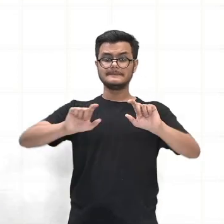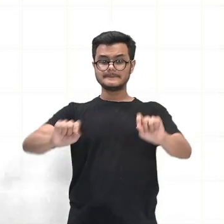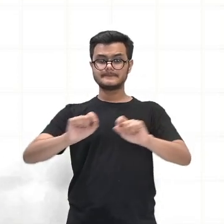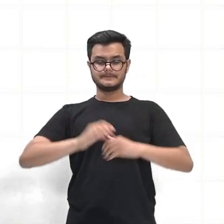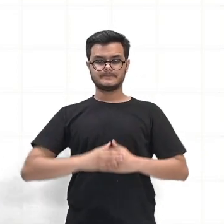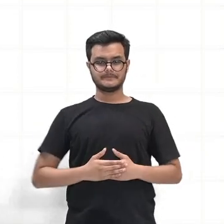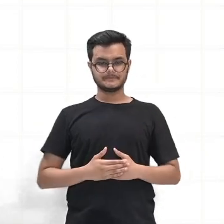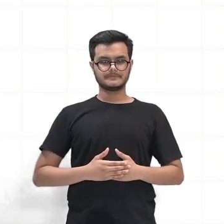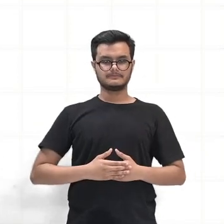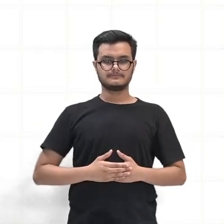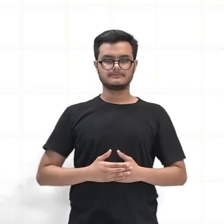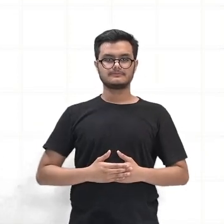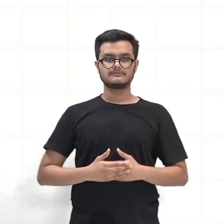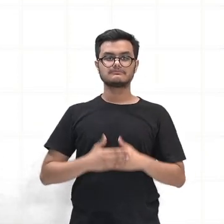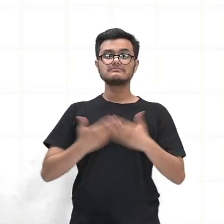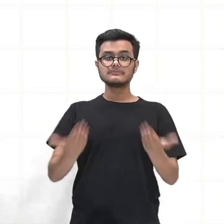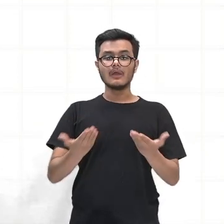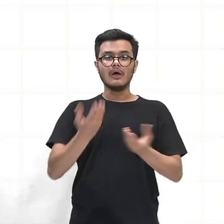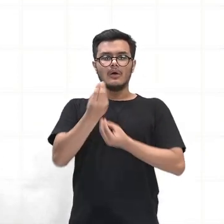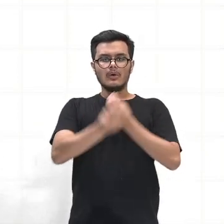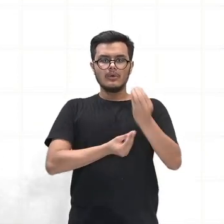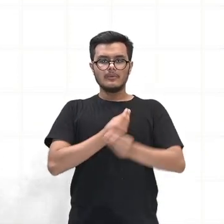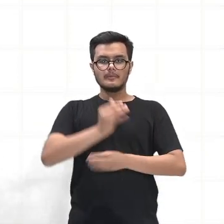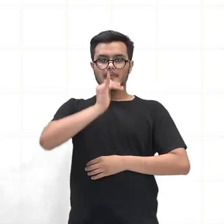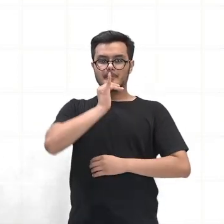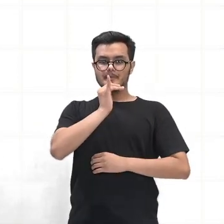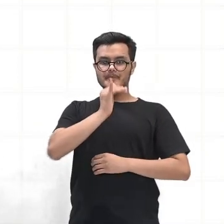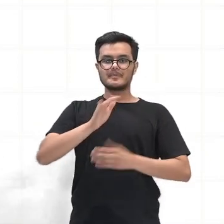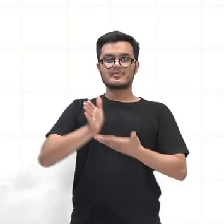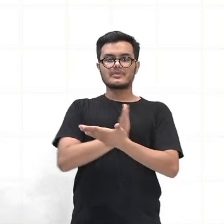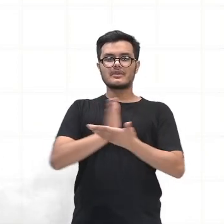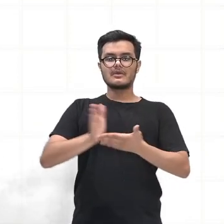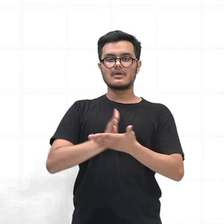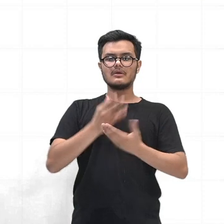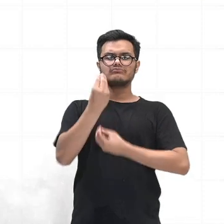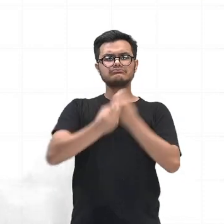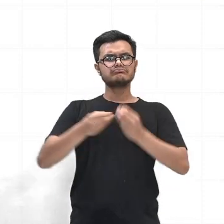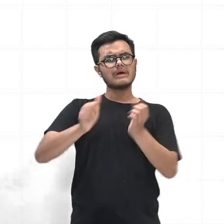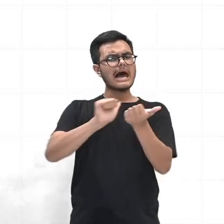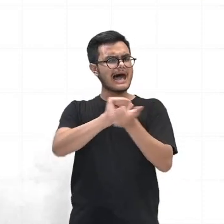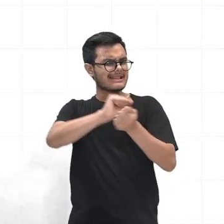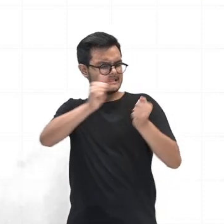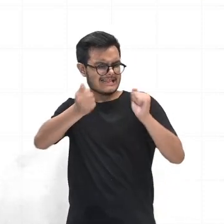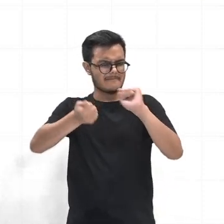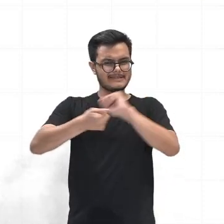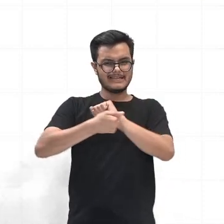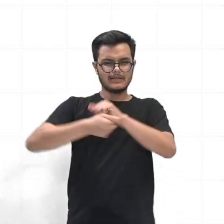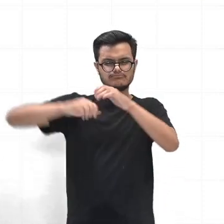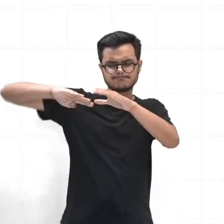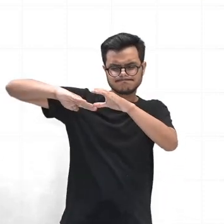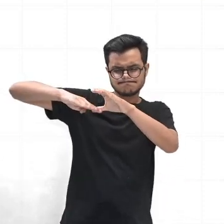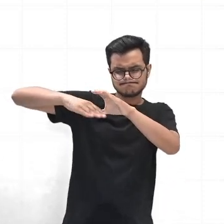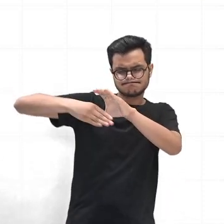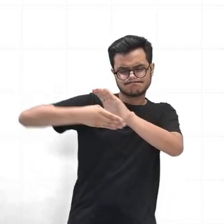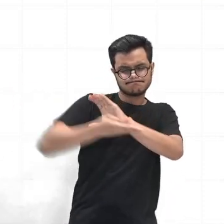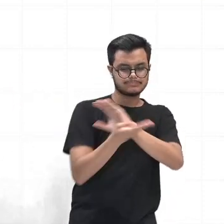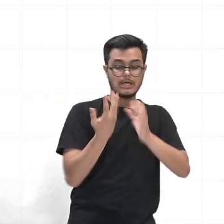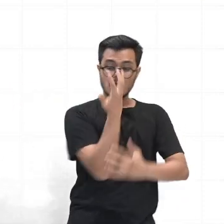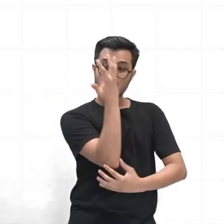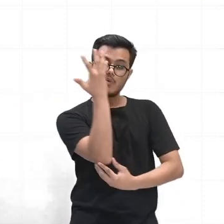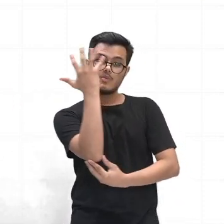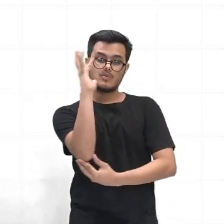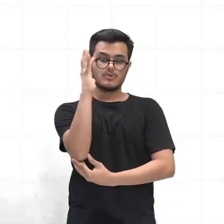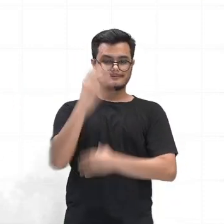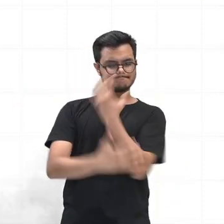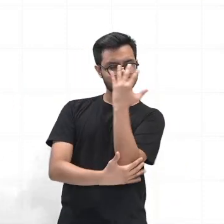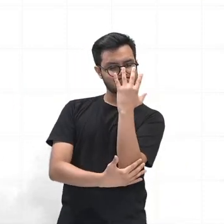eram mestres na adaptação ao ambiente complexo da floresta tropical. Então, os povos